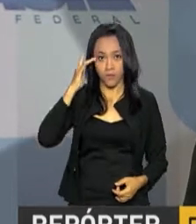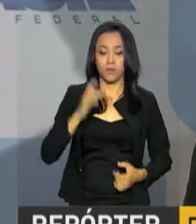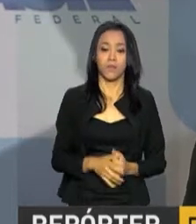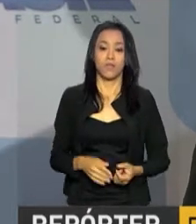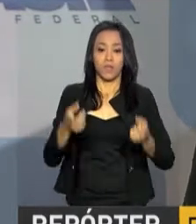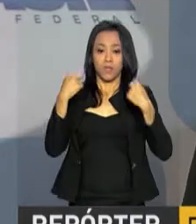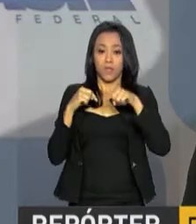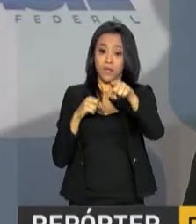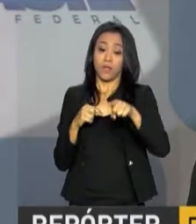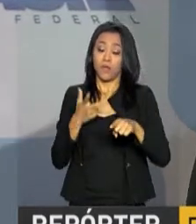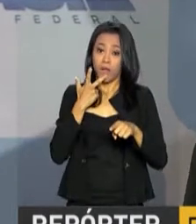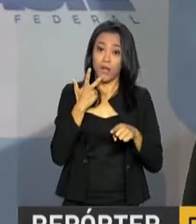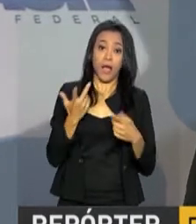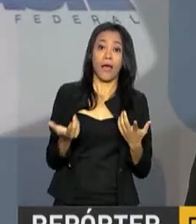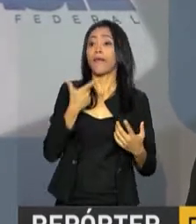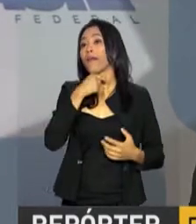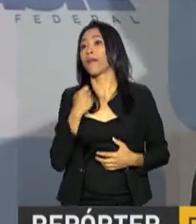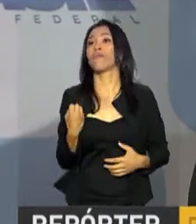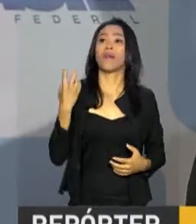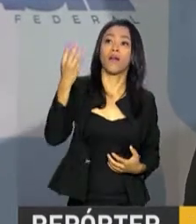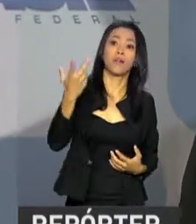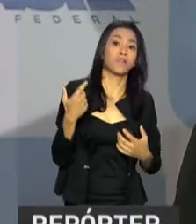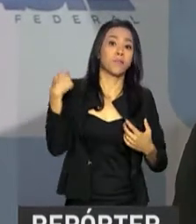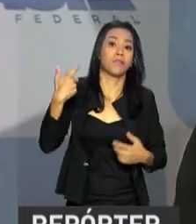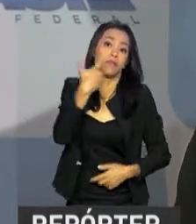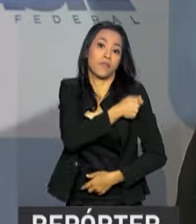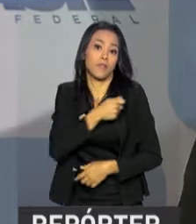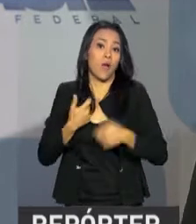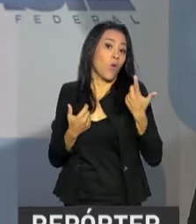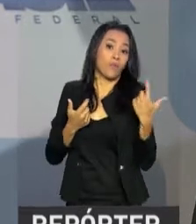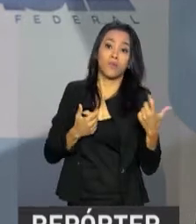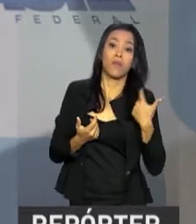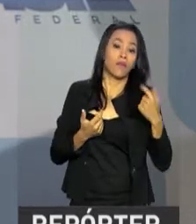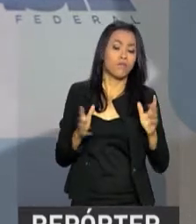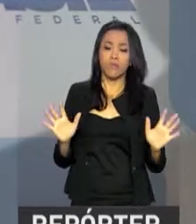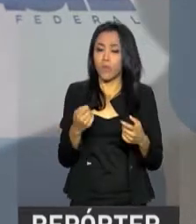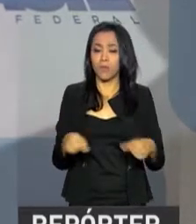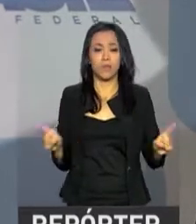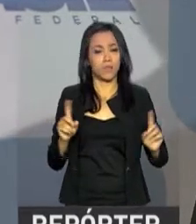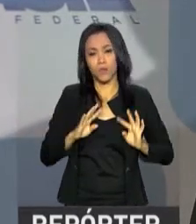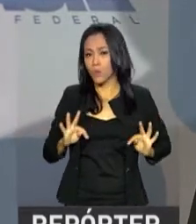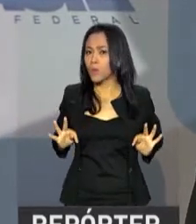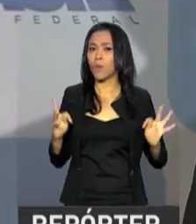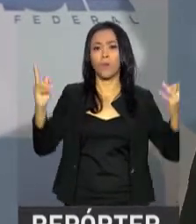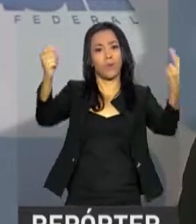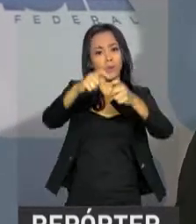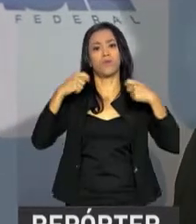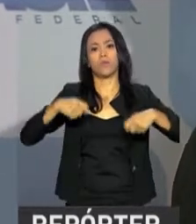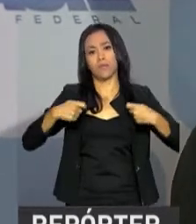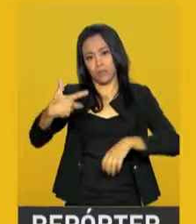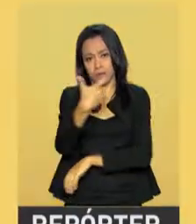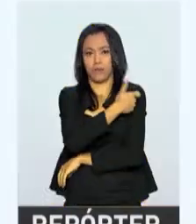mais essa questão de quem viaja para uma área portuária é porque o todos os doces foram imunizadas